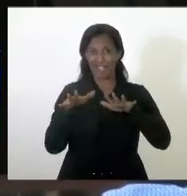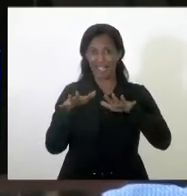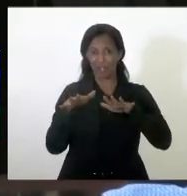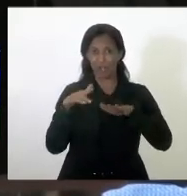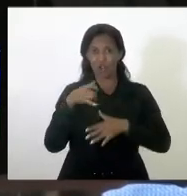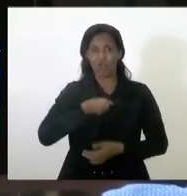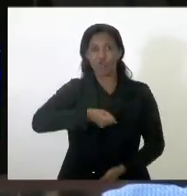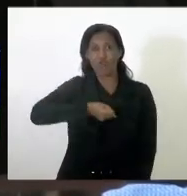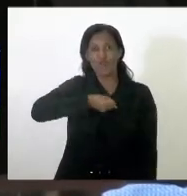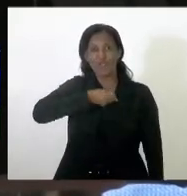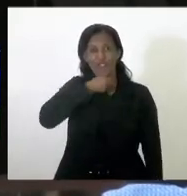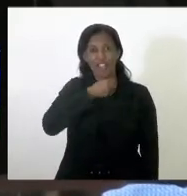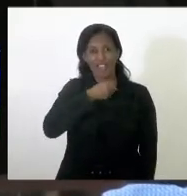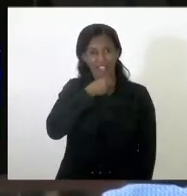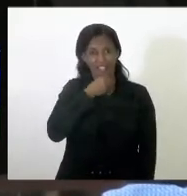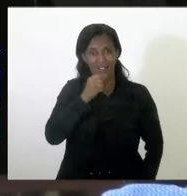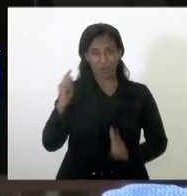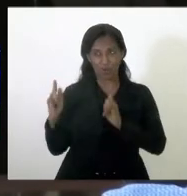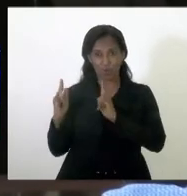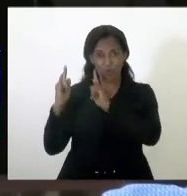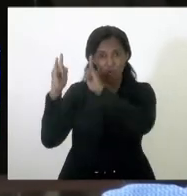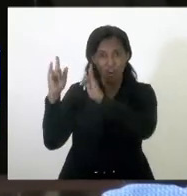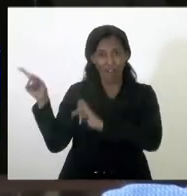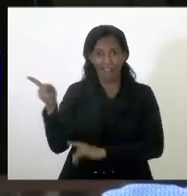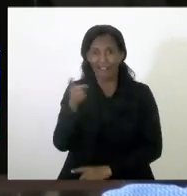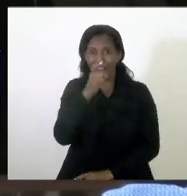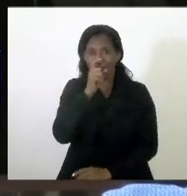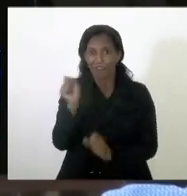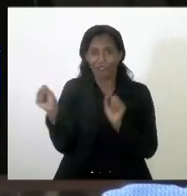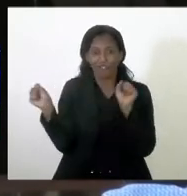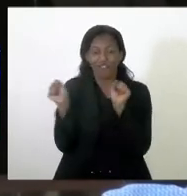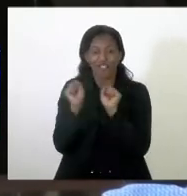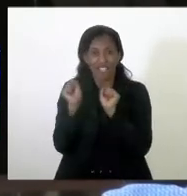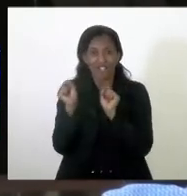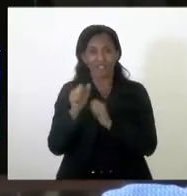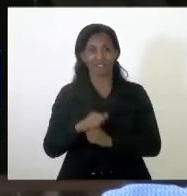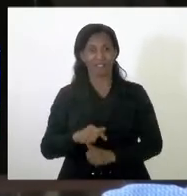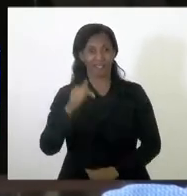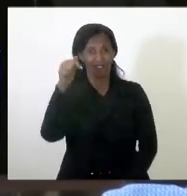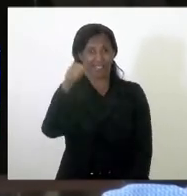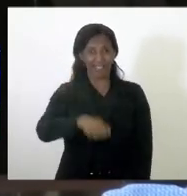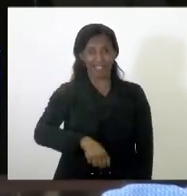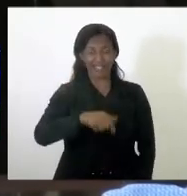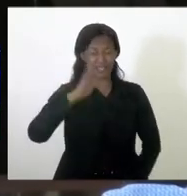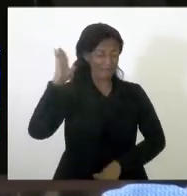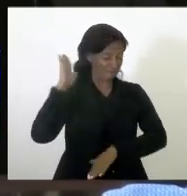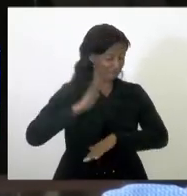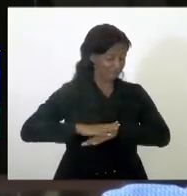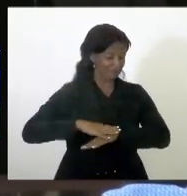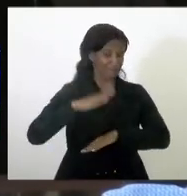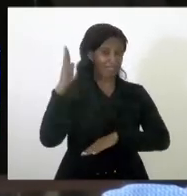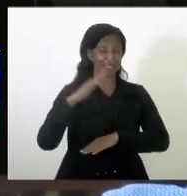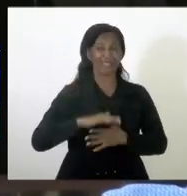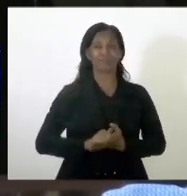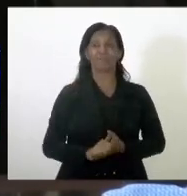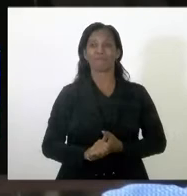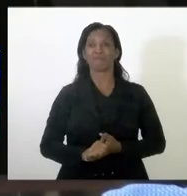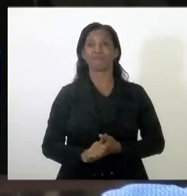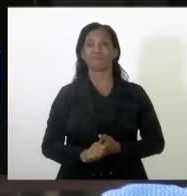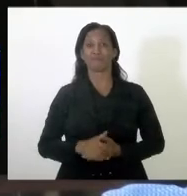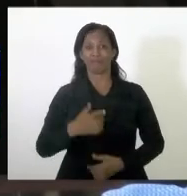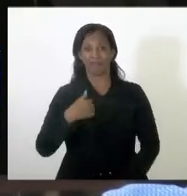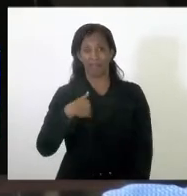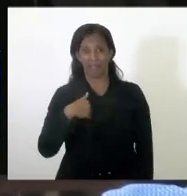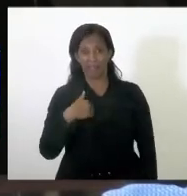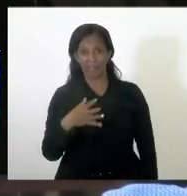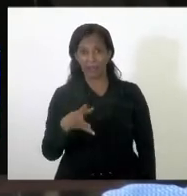velho era frio, esse aqui, deputada Alana, mais ainda. E admiro a